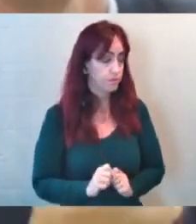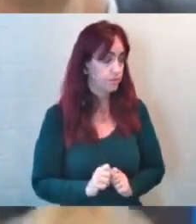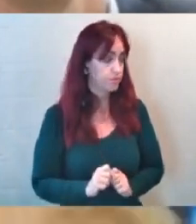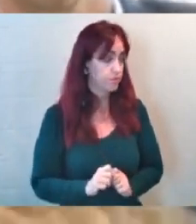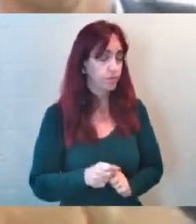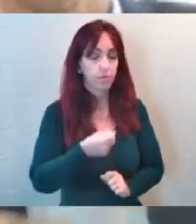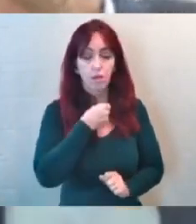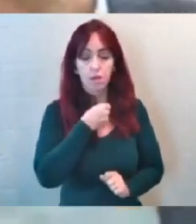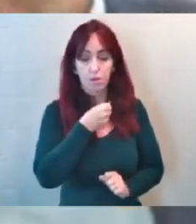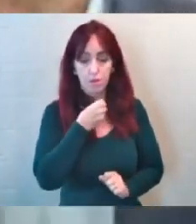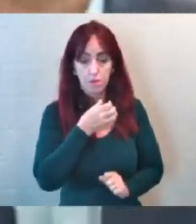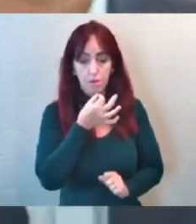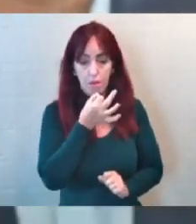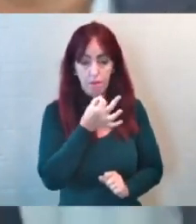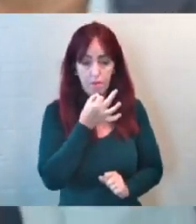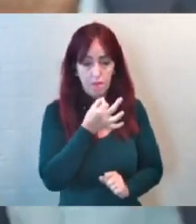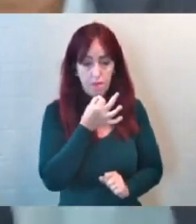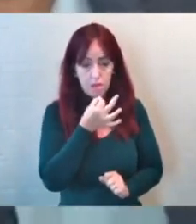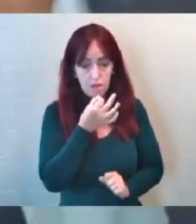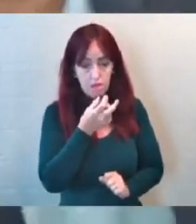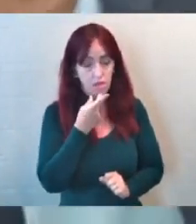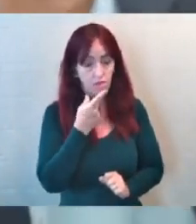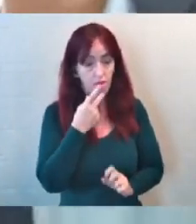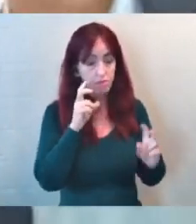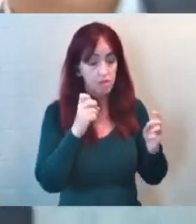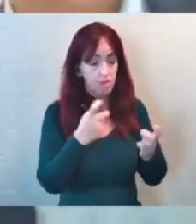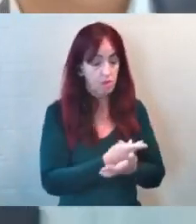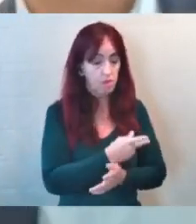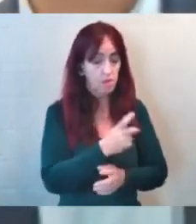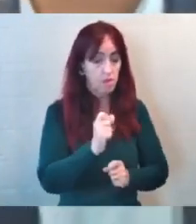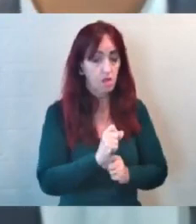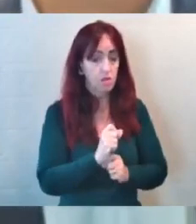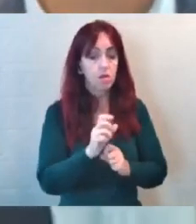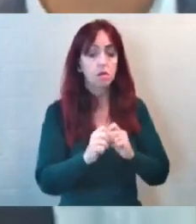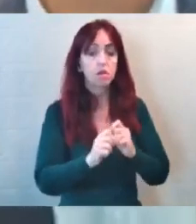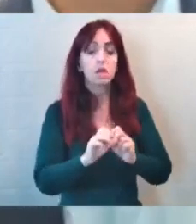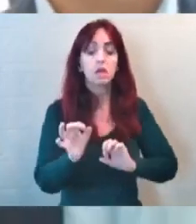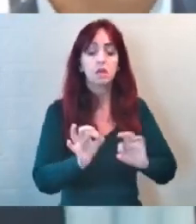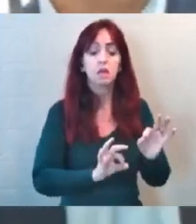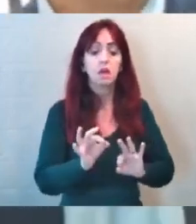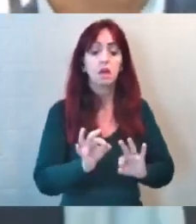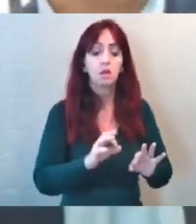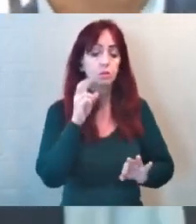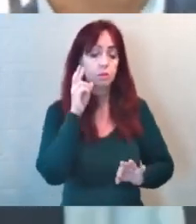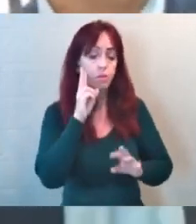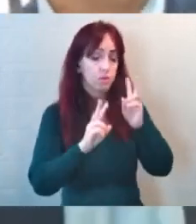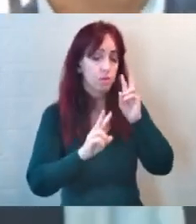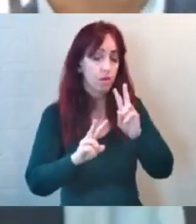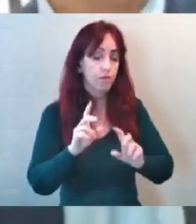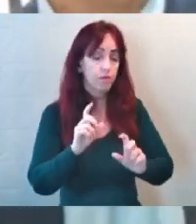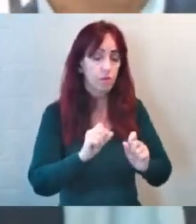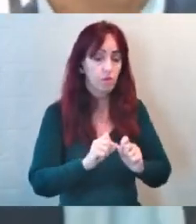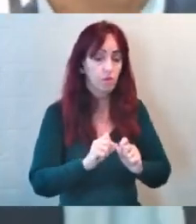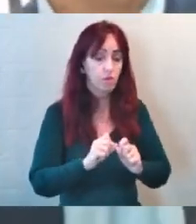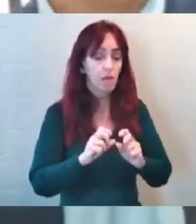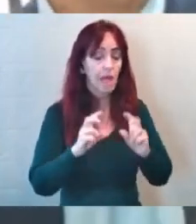depoimento de dar opinião e sim falar sobre fatos, e sobretudo esses arranjos aí que, pelo que eu...